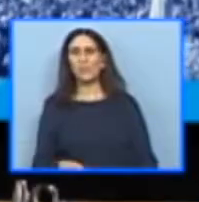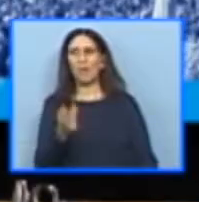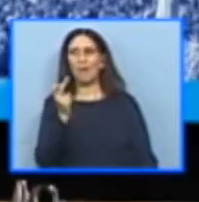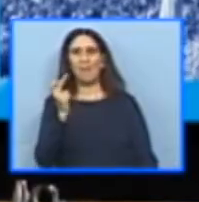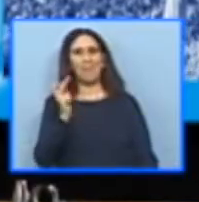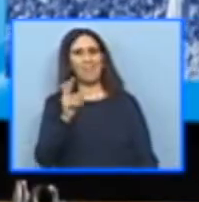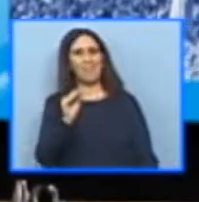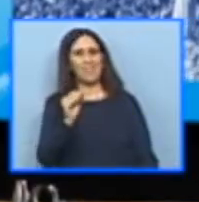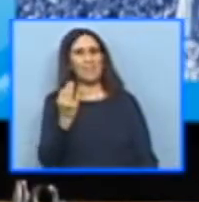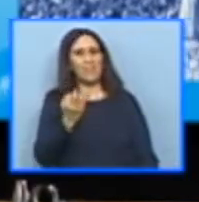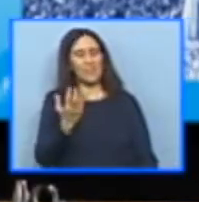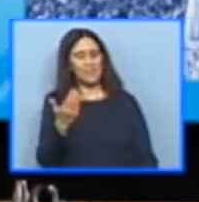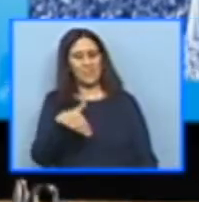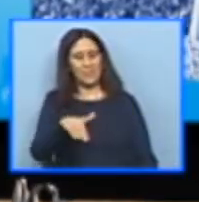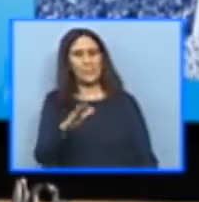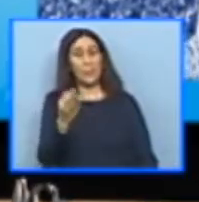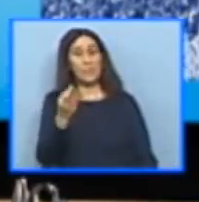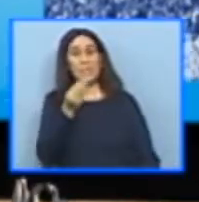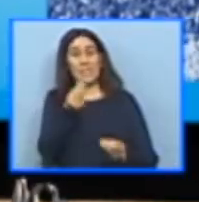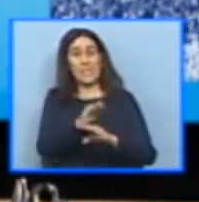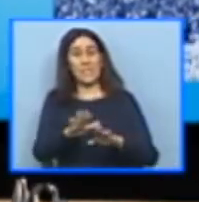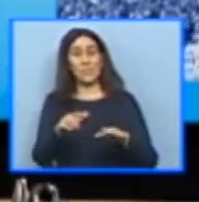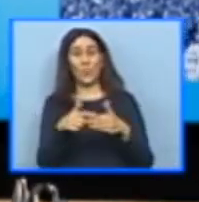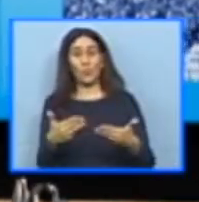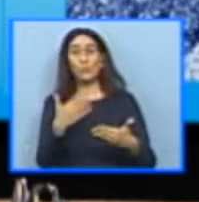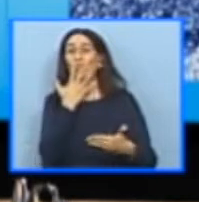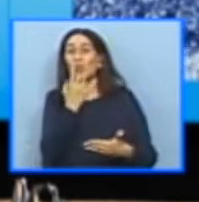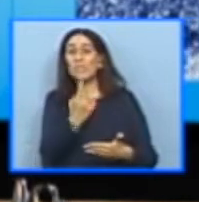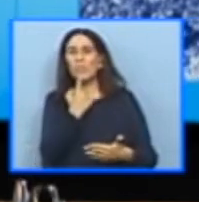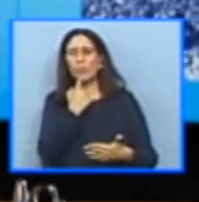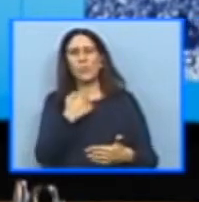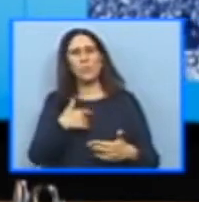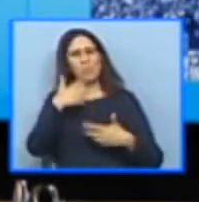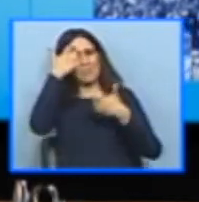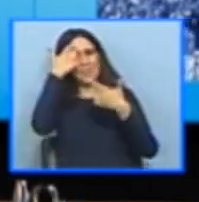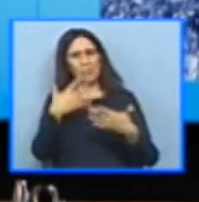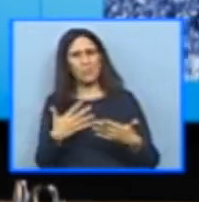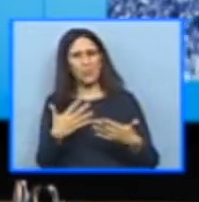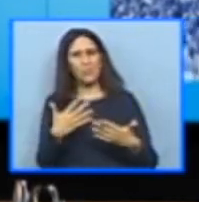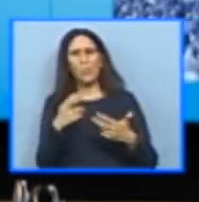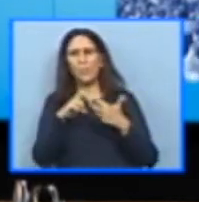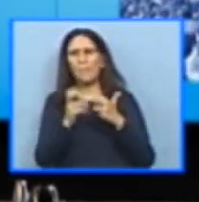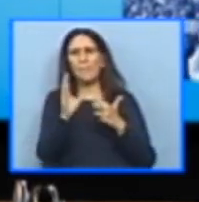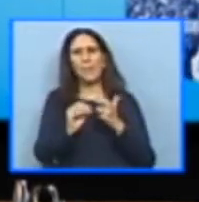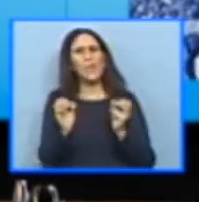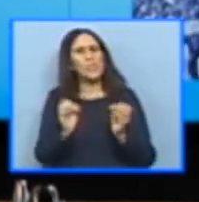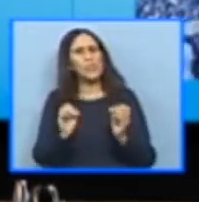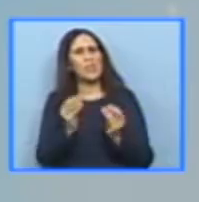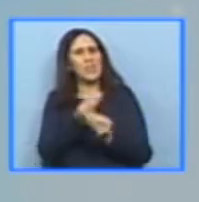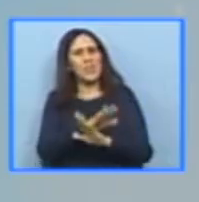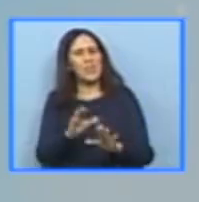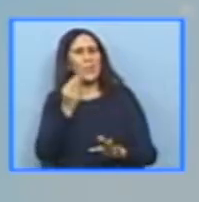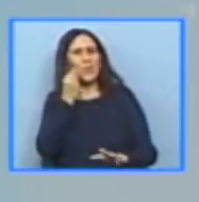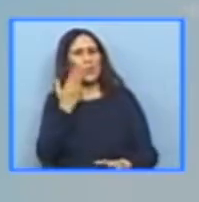anos. É verdade que as crianças hoje estão muito sozinhas. Eu até me admiro como é que não acontecem mais problemas às crianças.